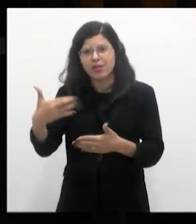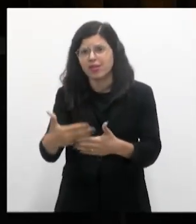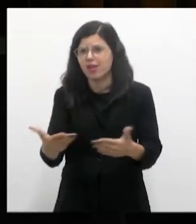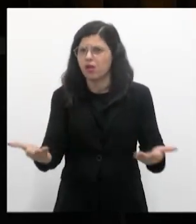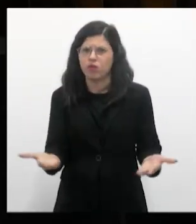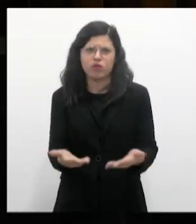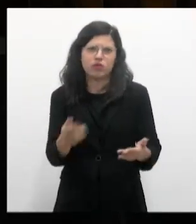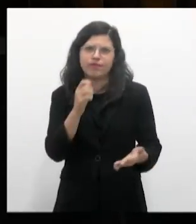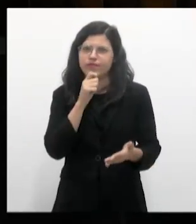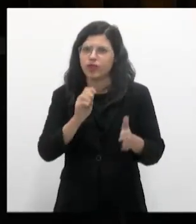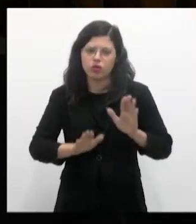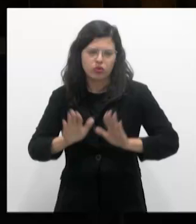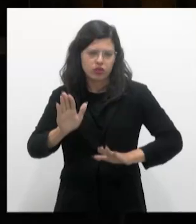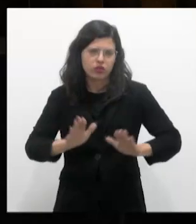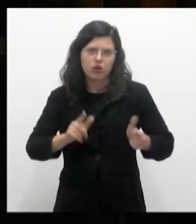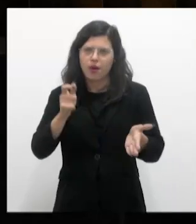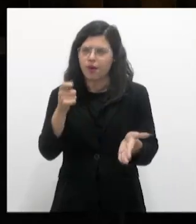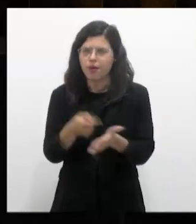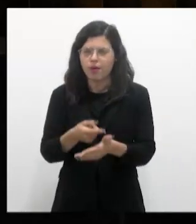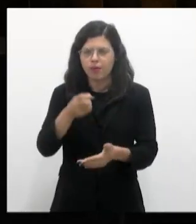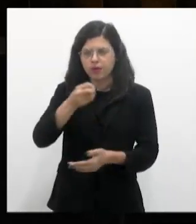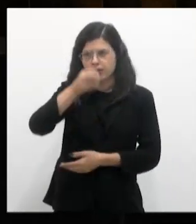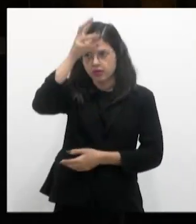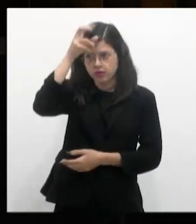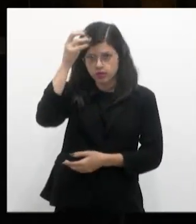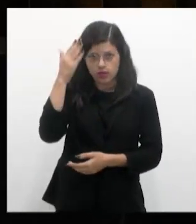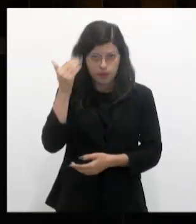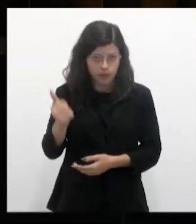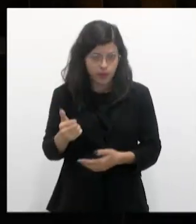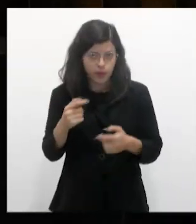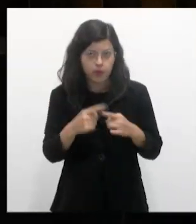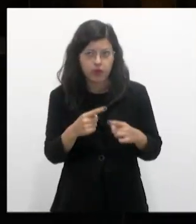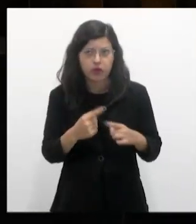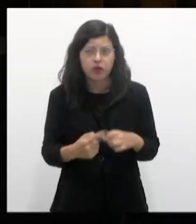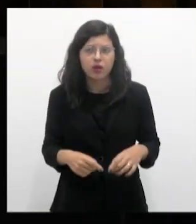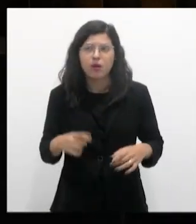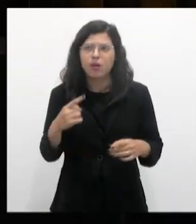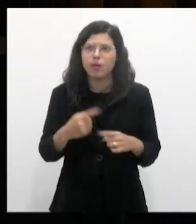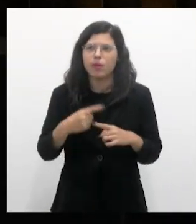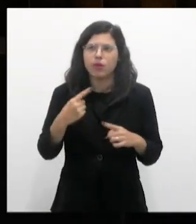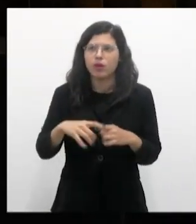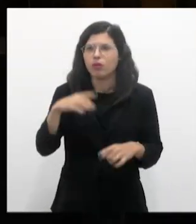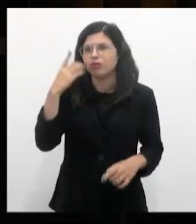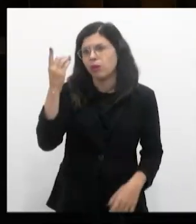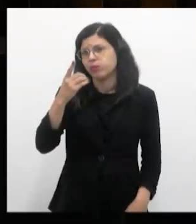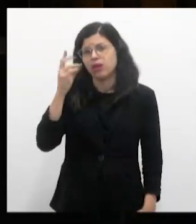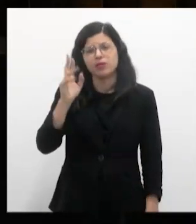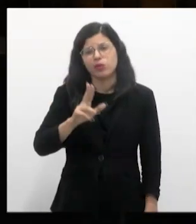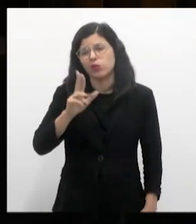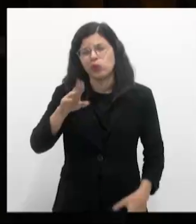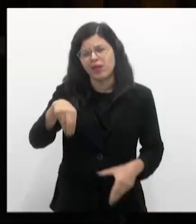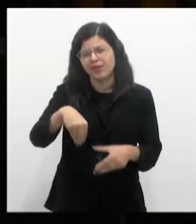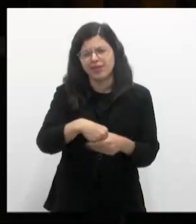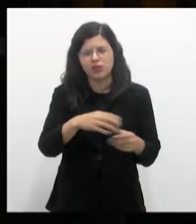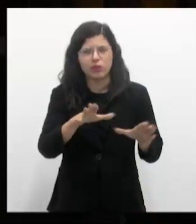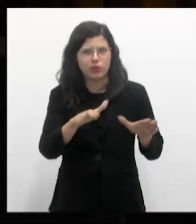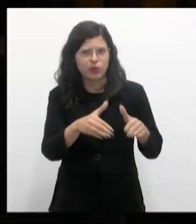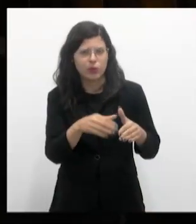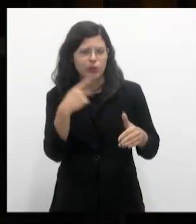a compra dessas ambulâncias. Sabe por quê? Porque foi o deputado que não faz parte do seu grupo